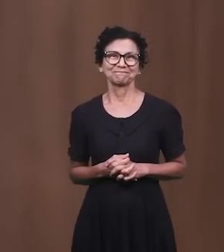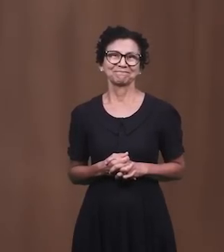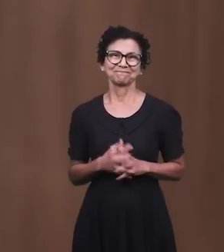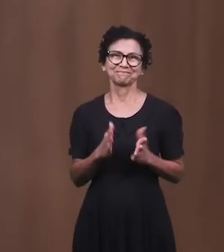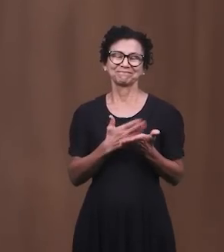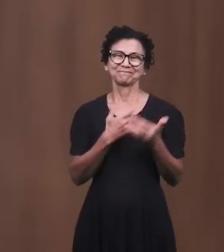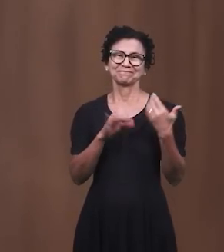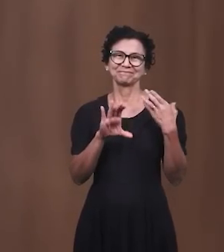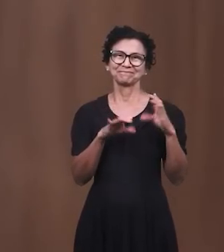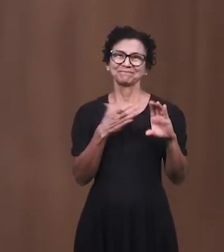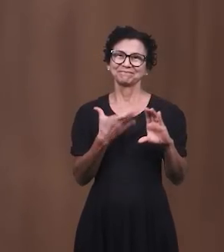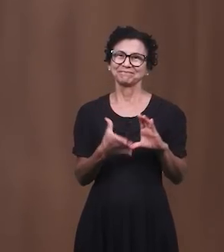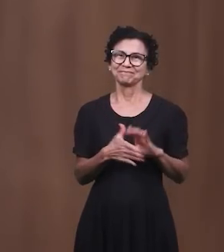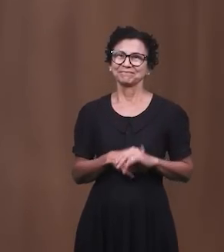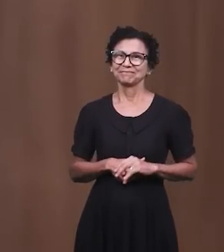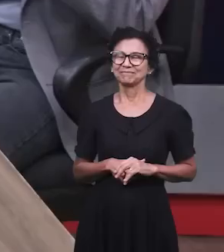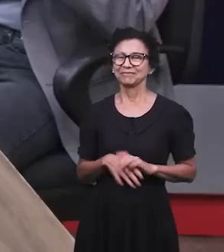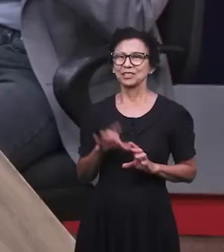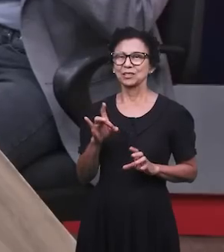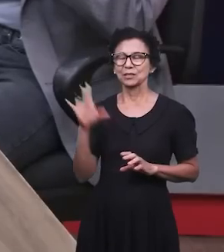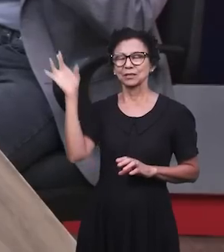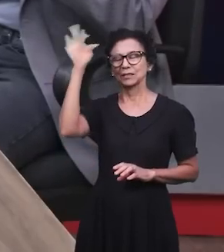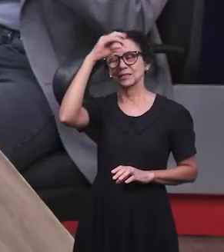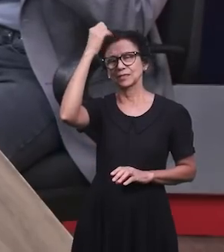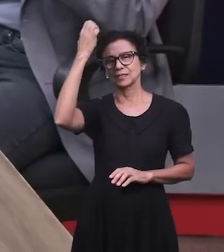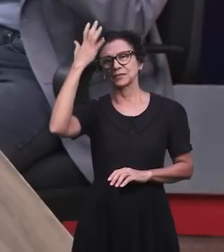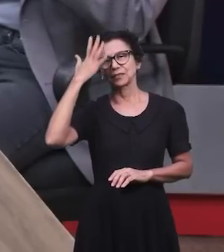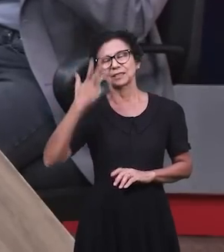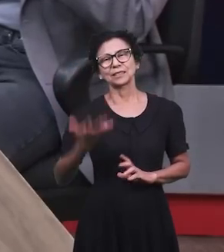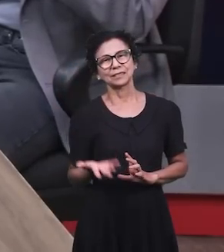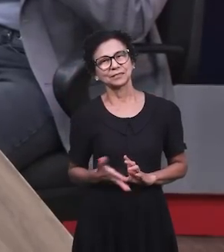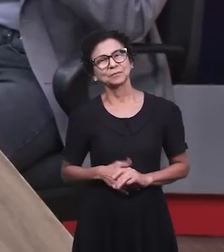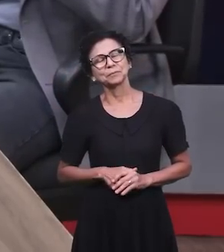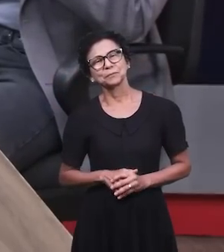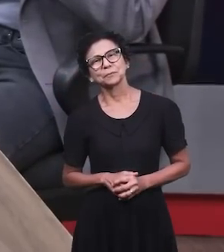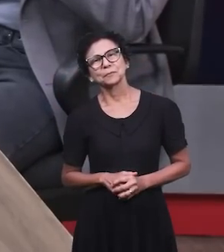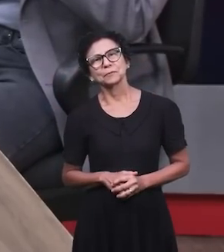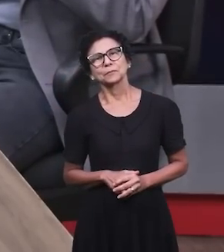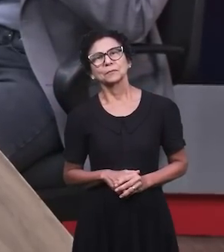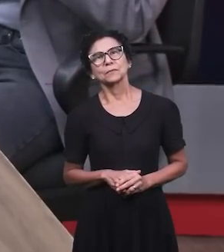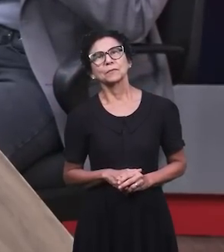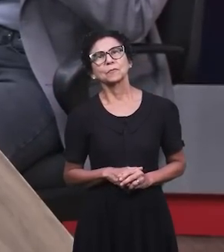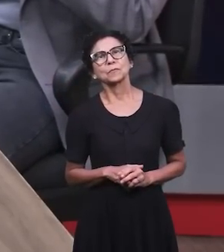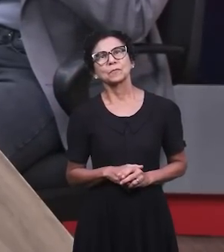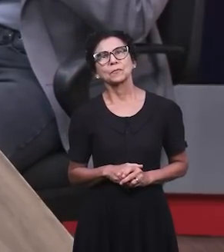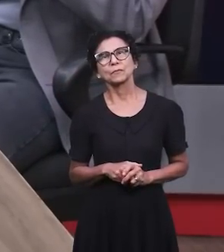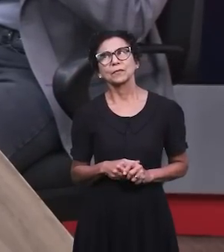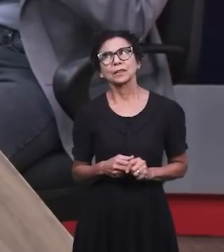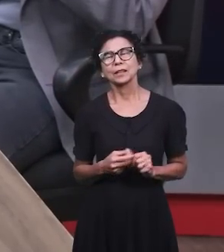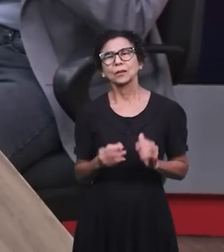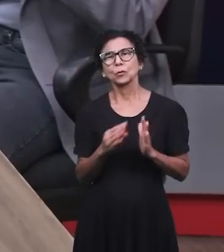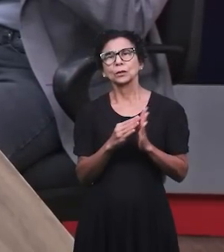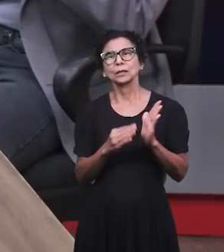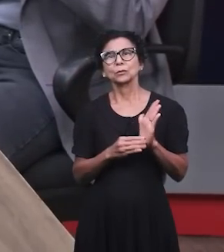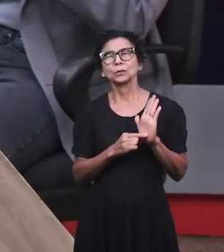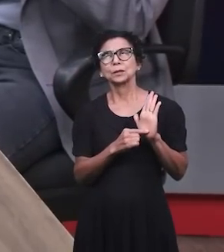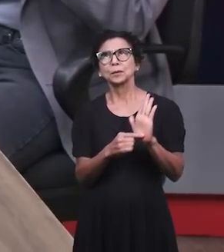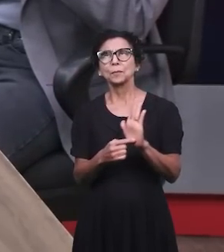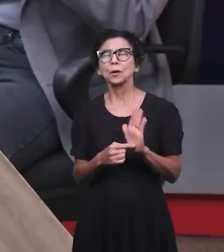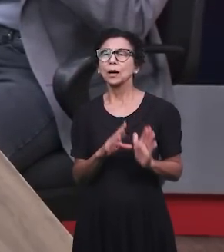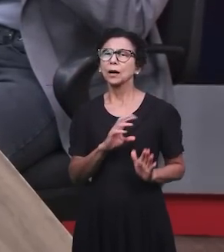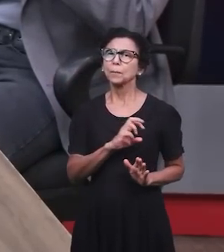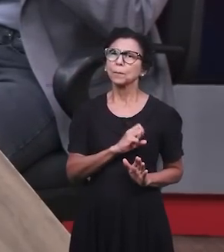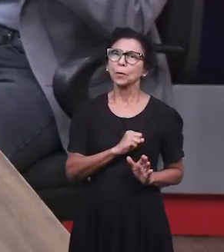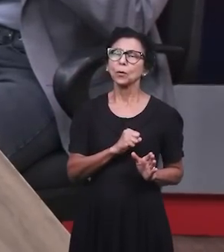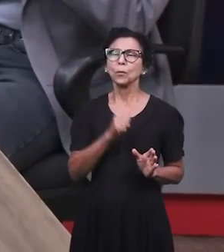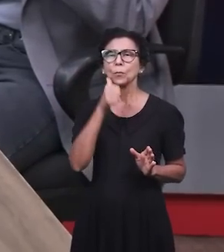Pensa que é uma poesia, ou que é apenas um livro, né? Enfim, um conteúdo que fala ali de uma história de amor entre